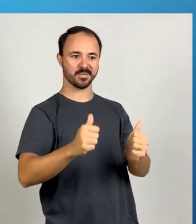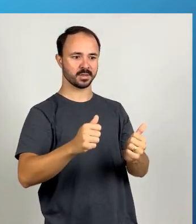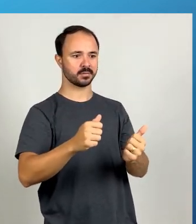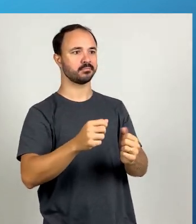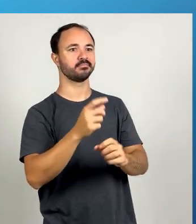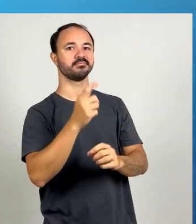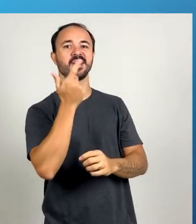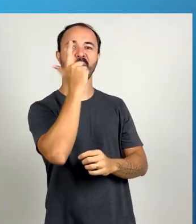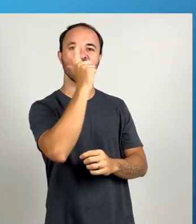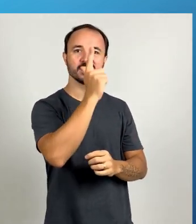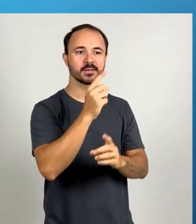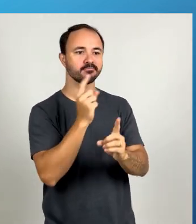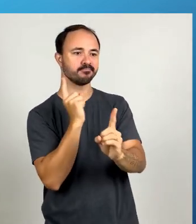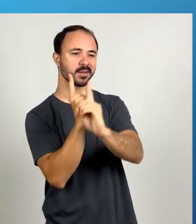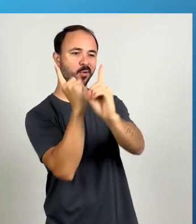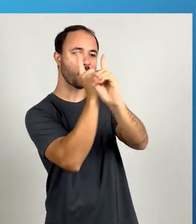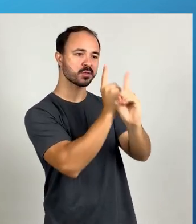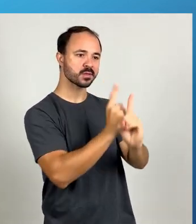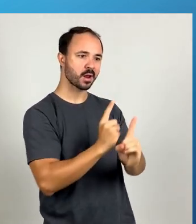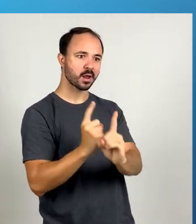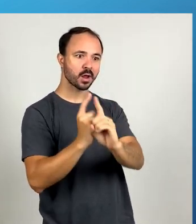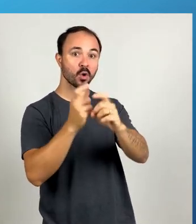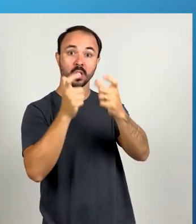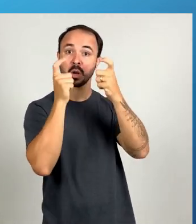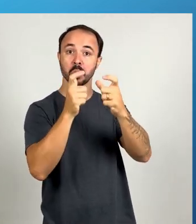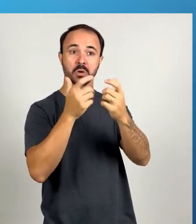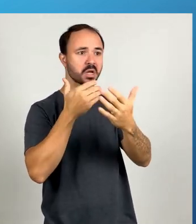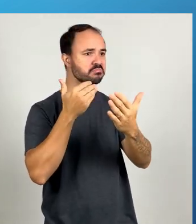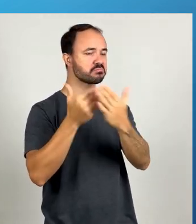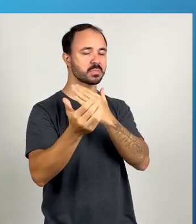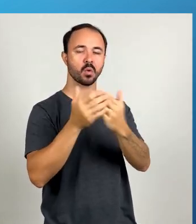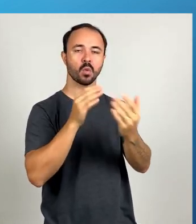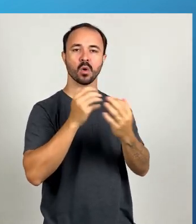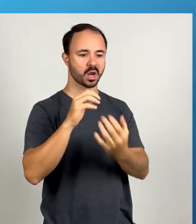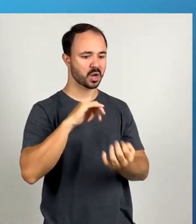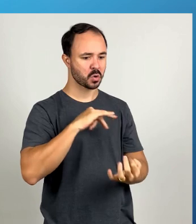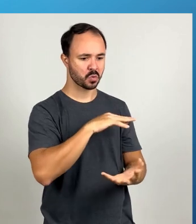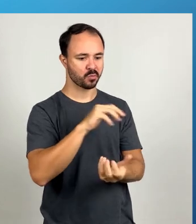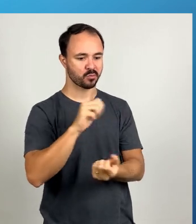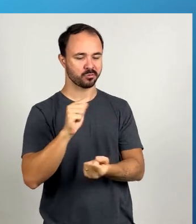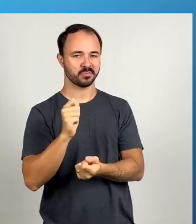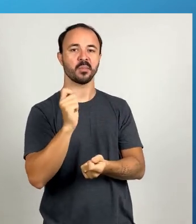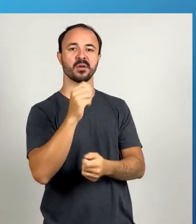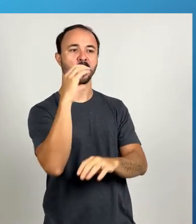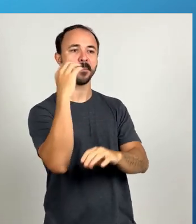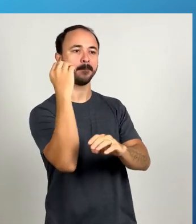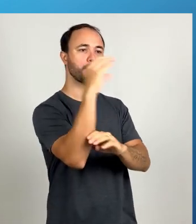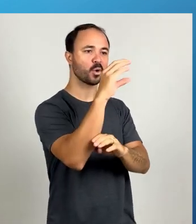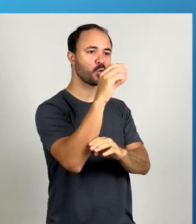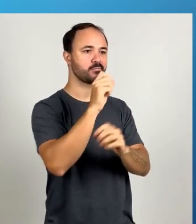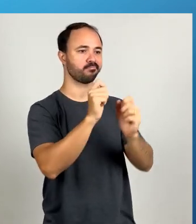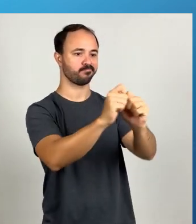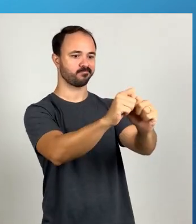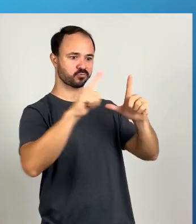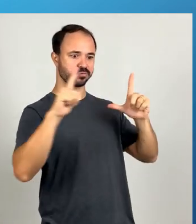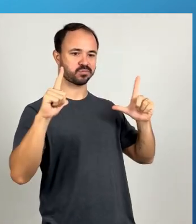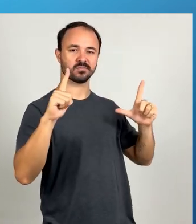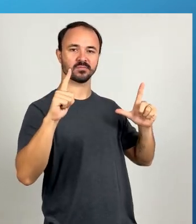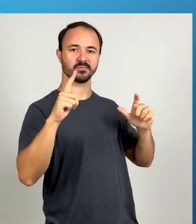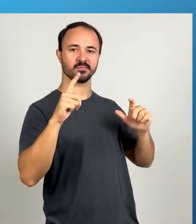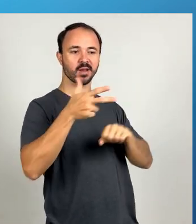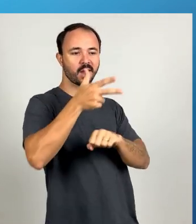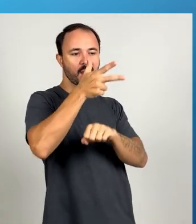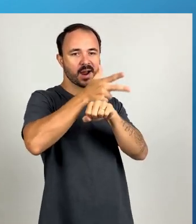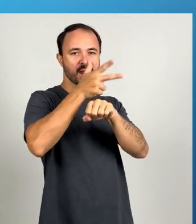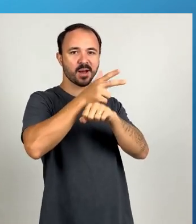lugar no mundo com as coordenadas geográficas. Observa aqui, por exemplo, eu coloquei essa imagem de satélite